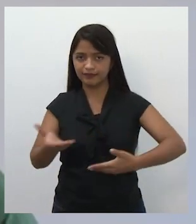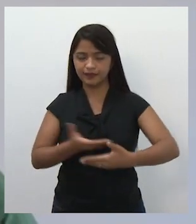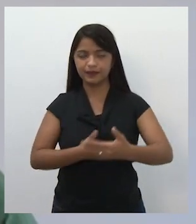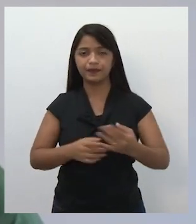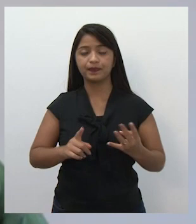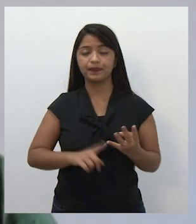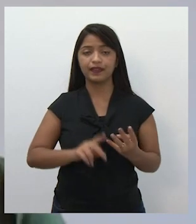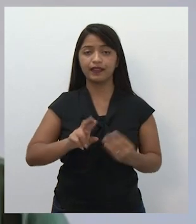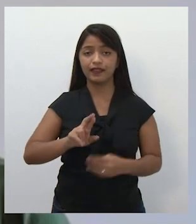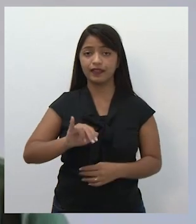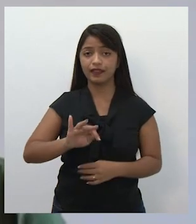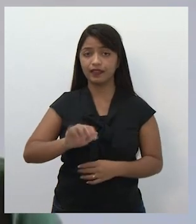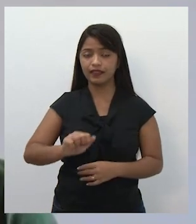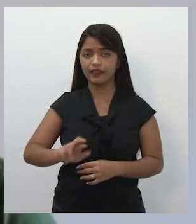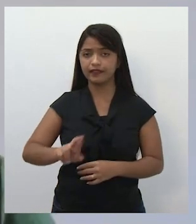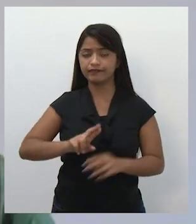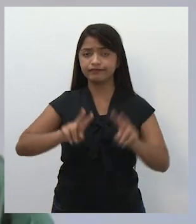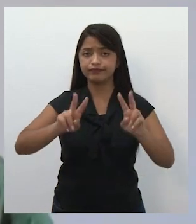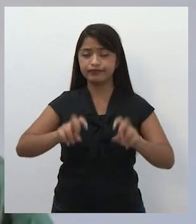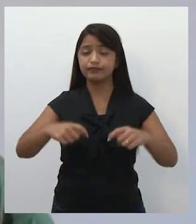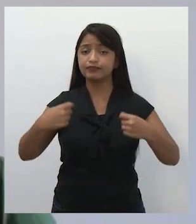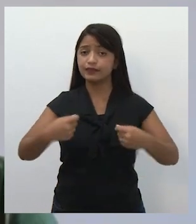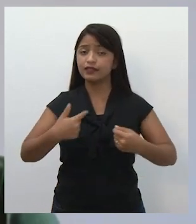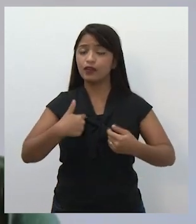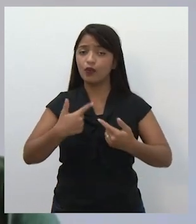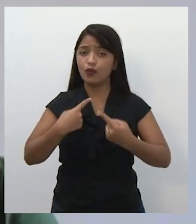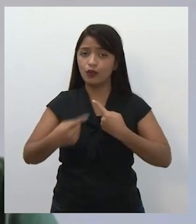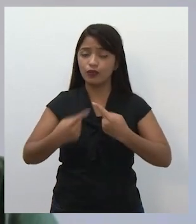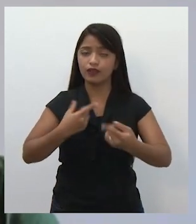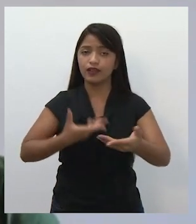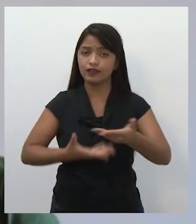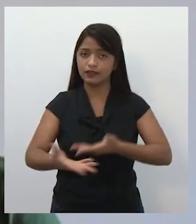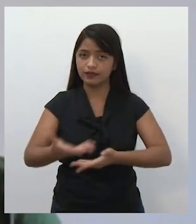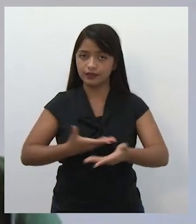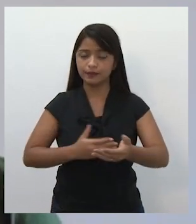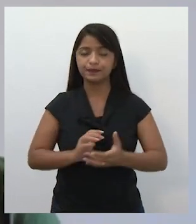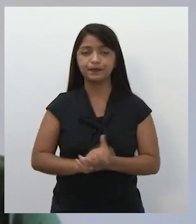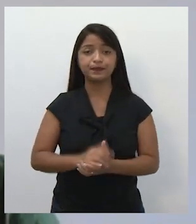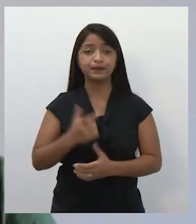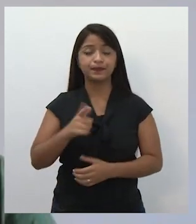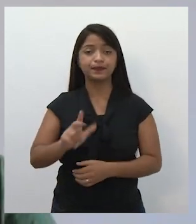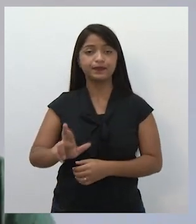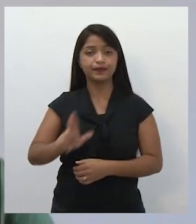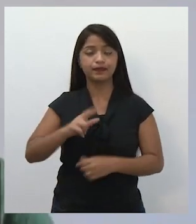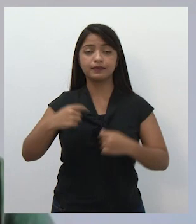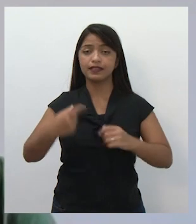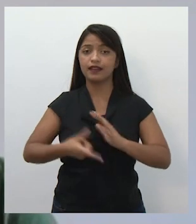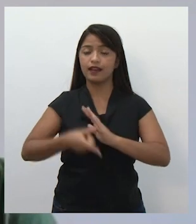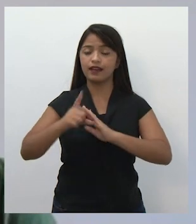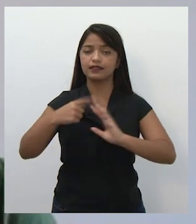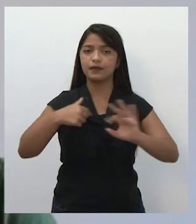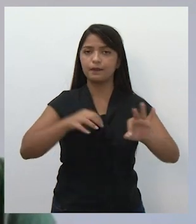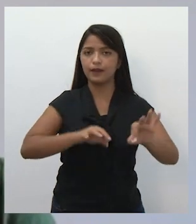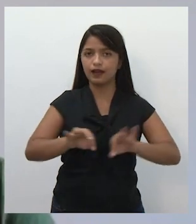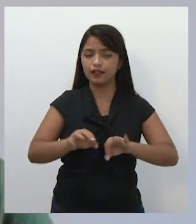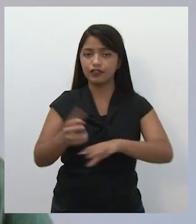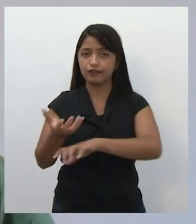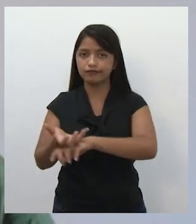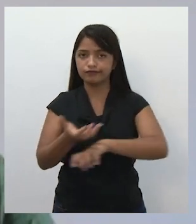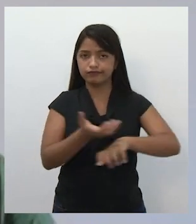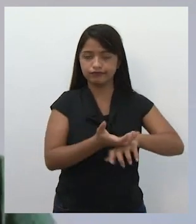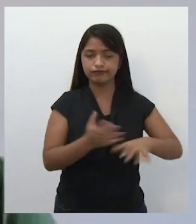sobre diálogo e a professora Silvana, ela reforça a questão da importância do diálogo e do planejamento entre os